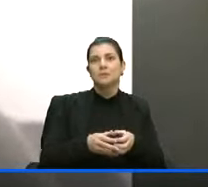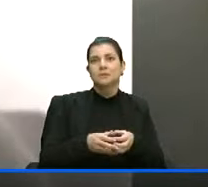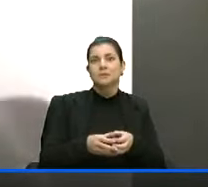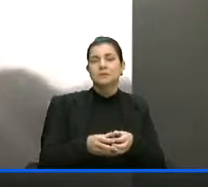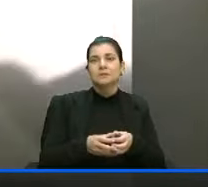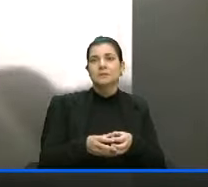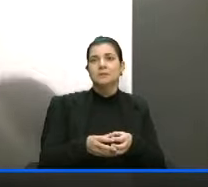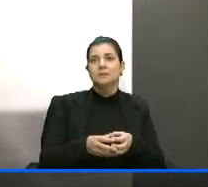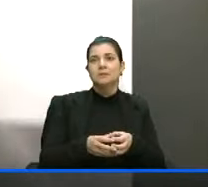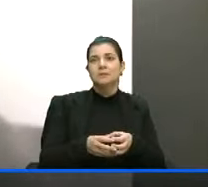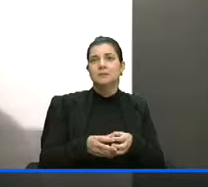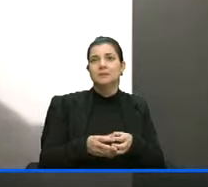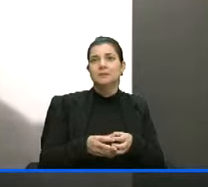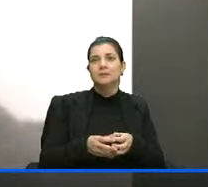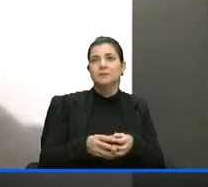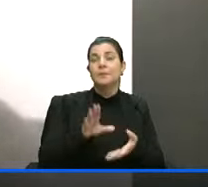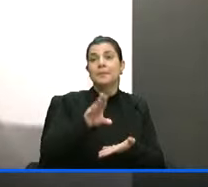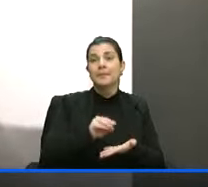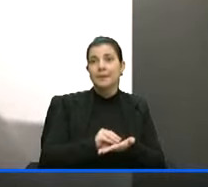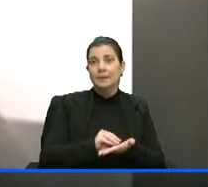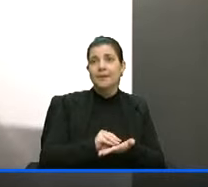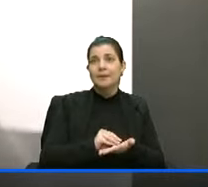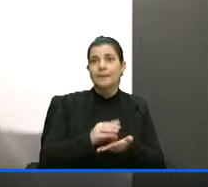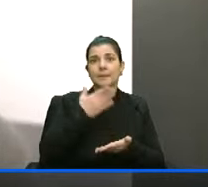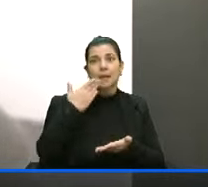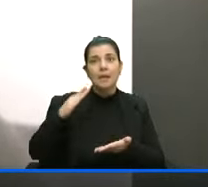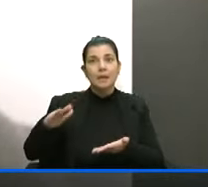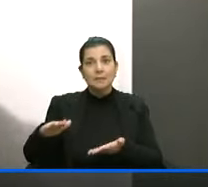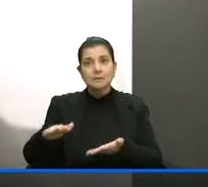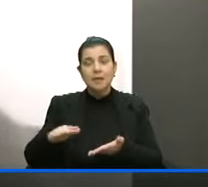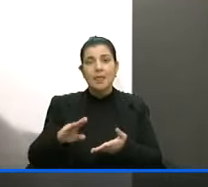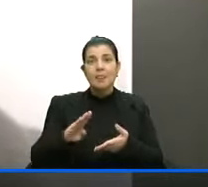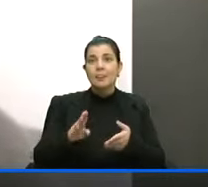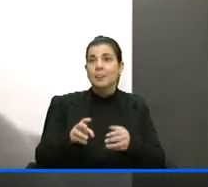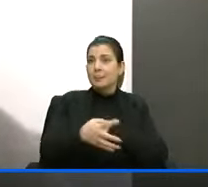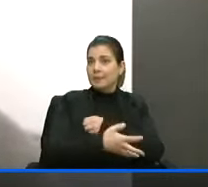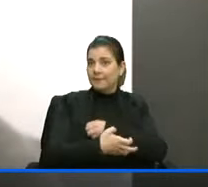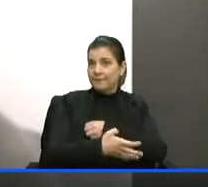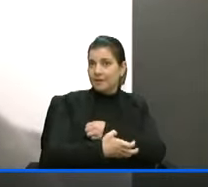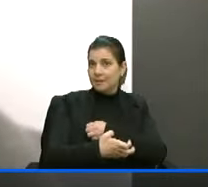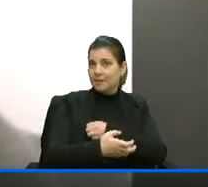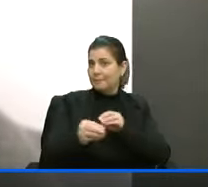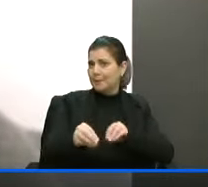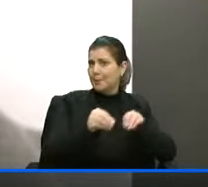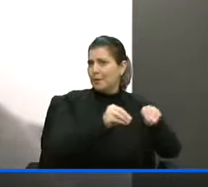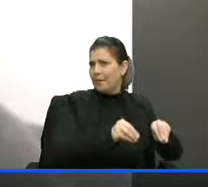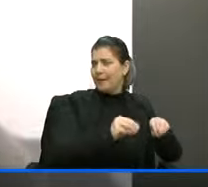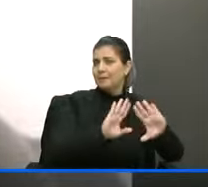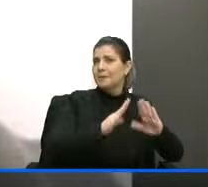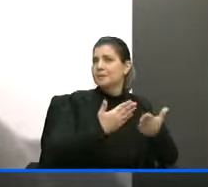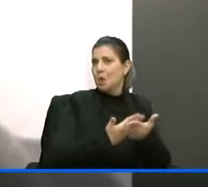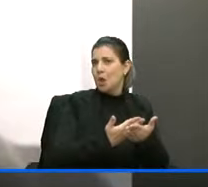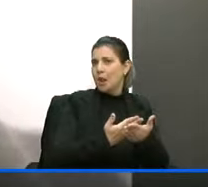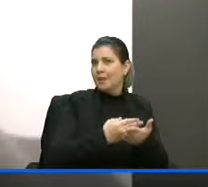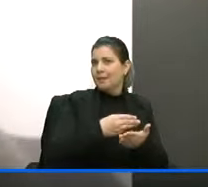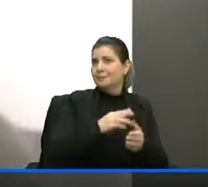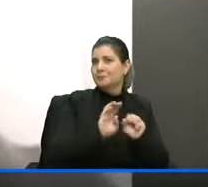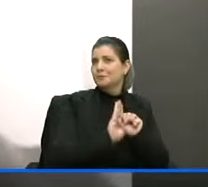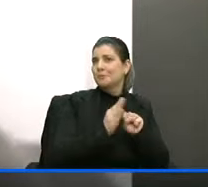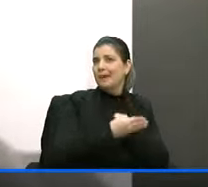uma criança lá da Maria da Conceição, matricular numa escola do Menino Deus. Então, né,